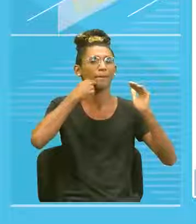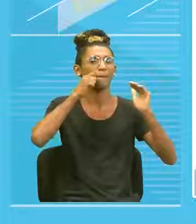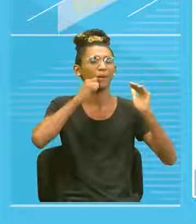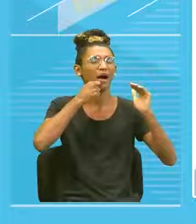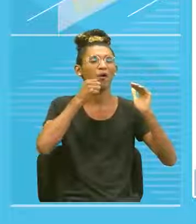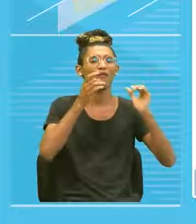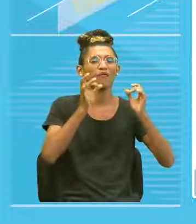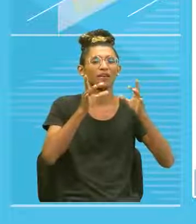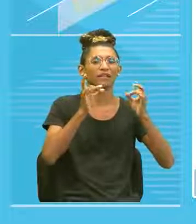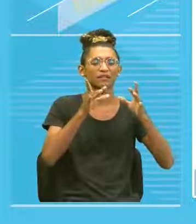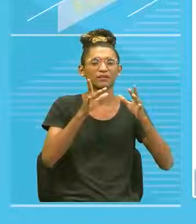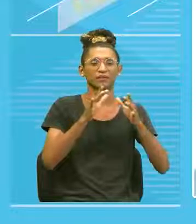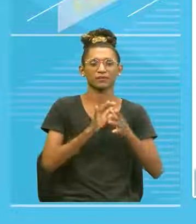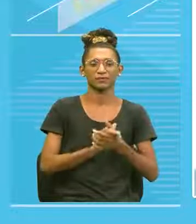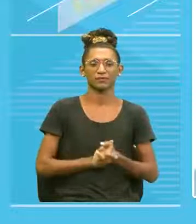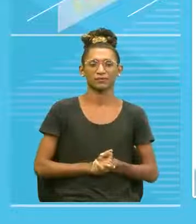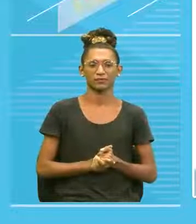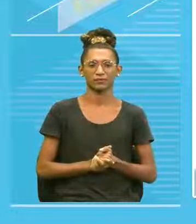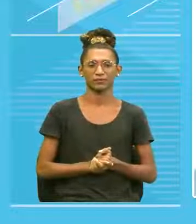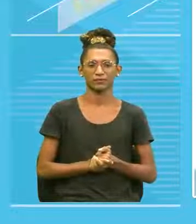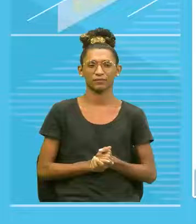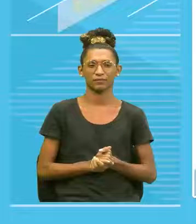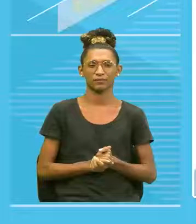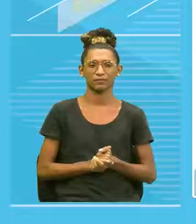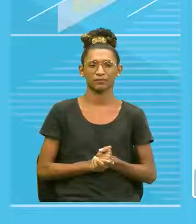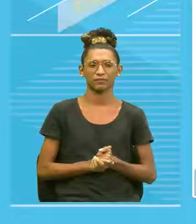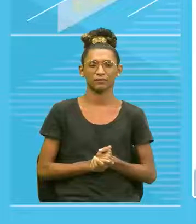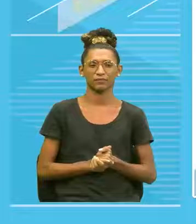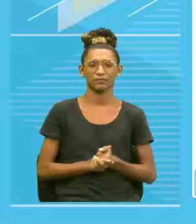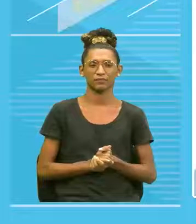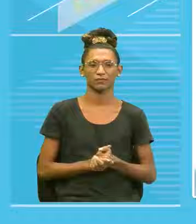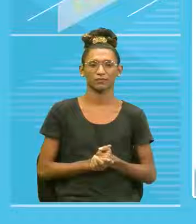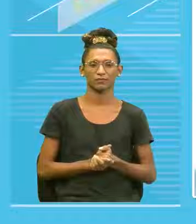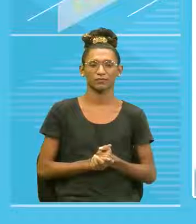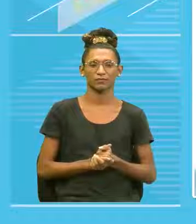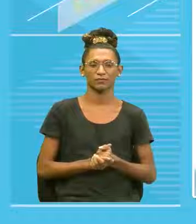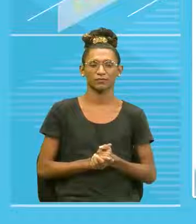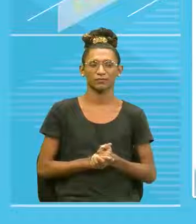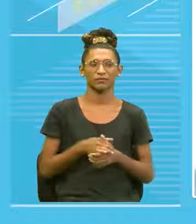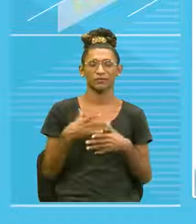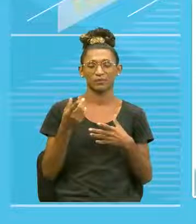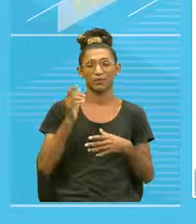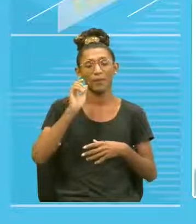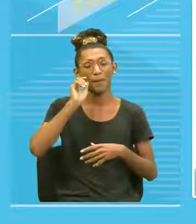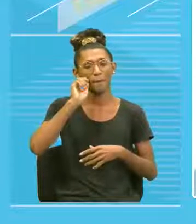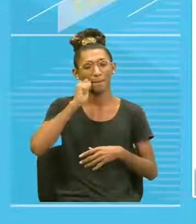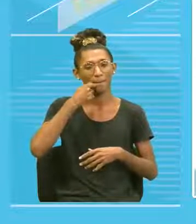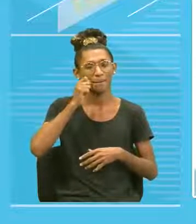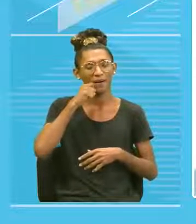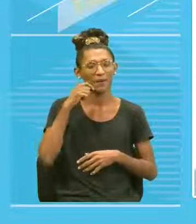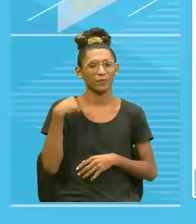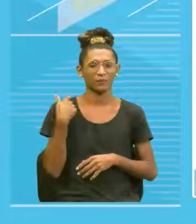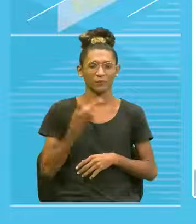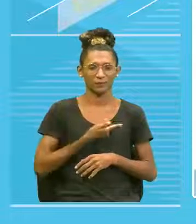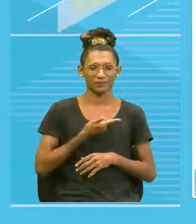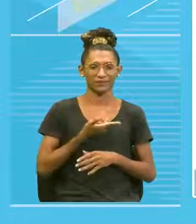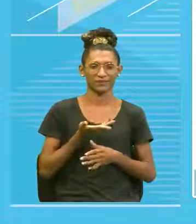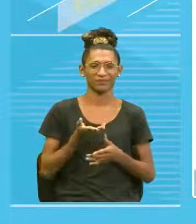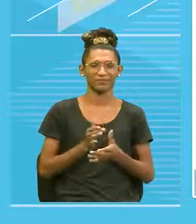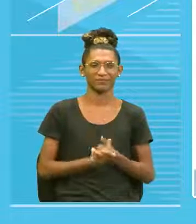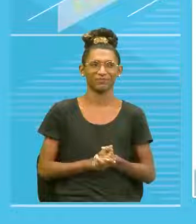as padarias produtores do nosso o pão nosso de cada dia